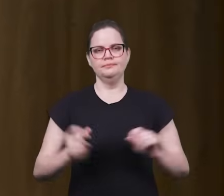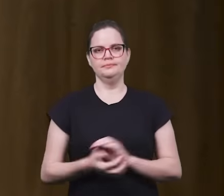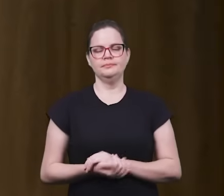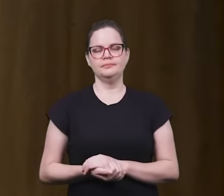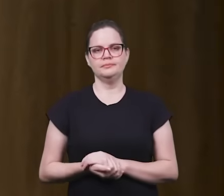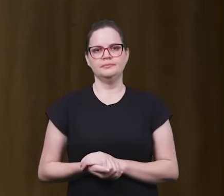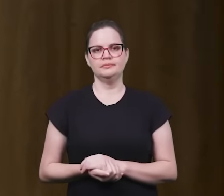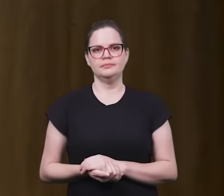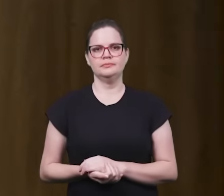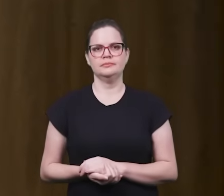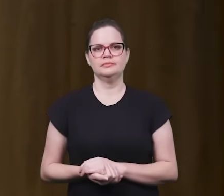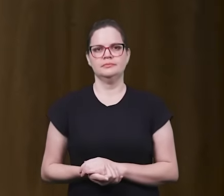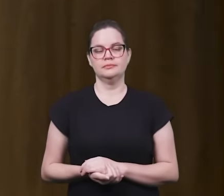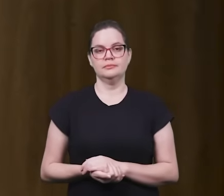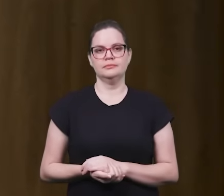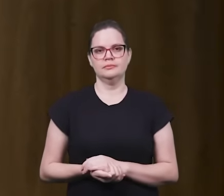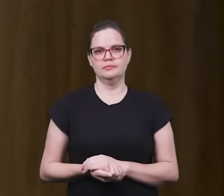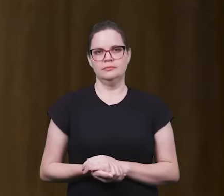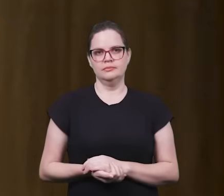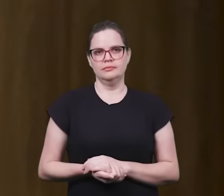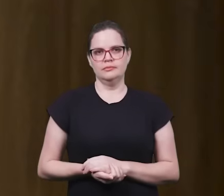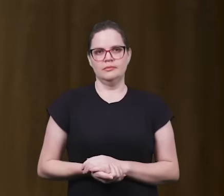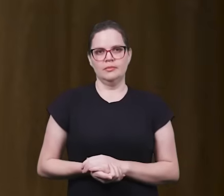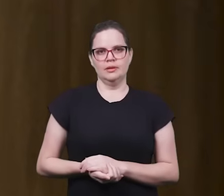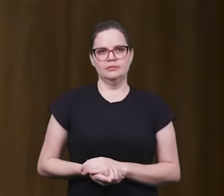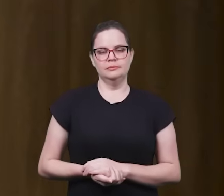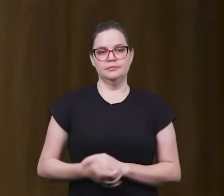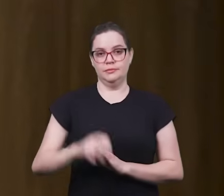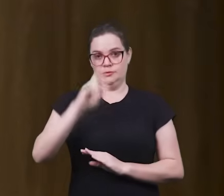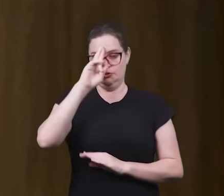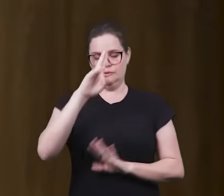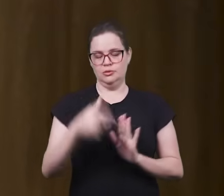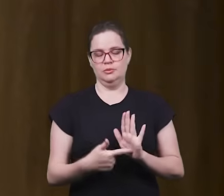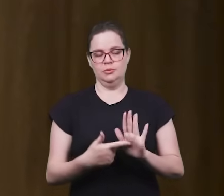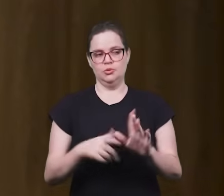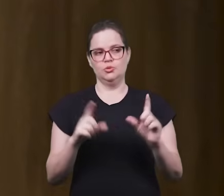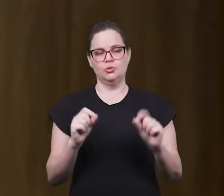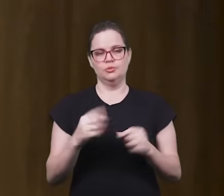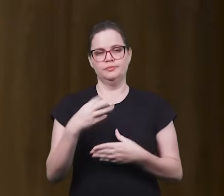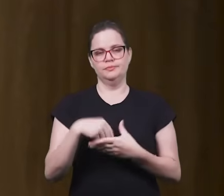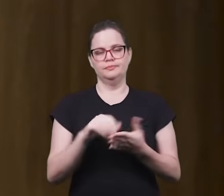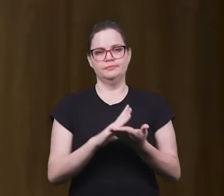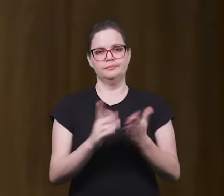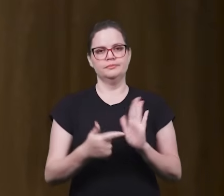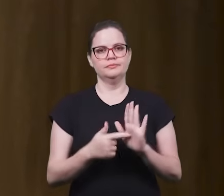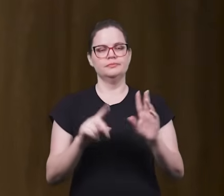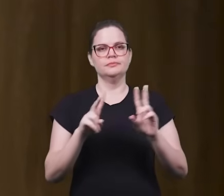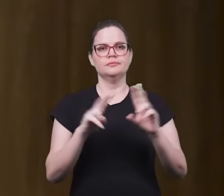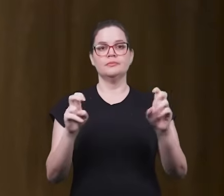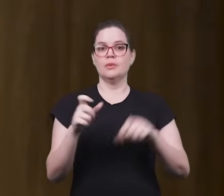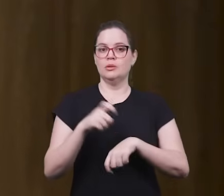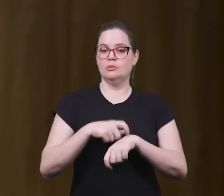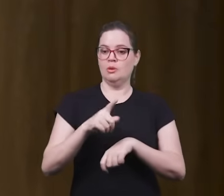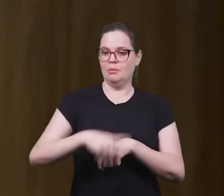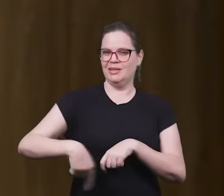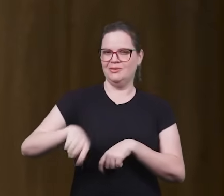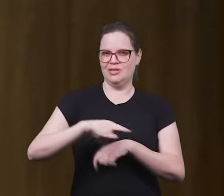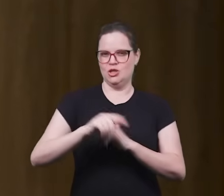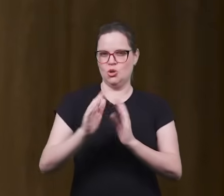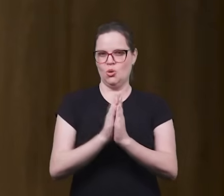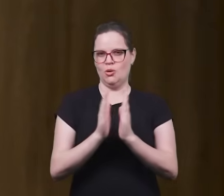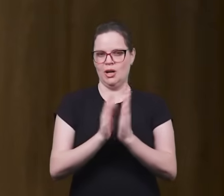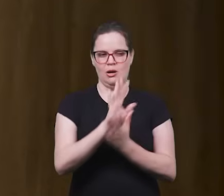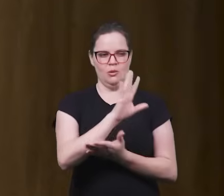o Senhor permitiu que fosse colocada no texto bíblico aqui, que está relacionado aí: quando orares, não sejais como